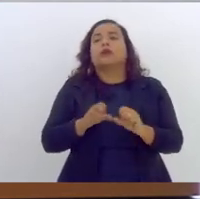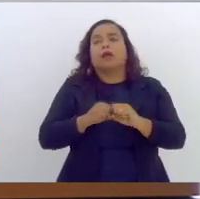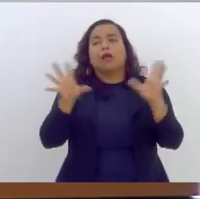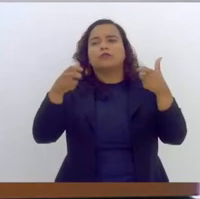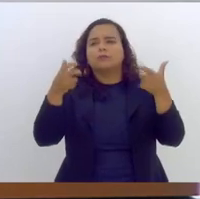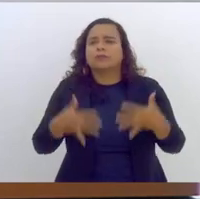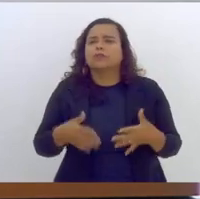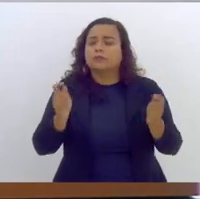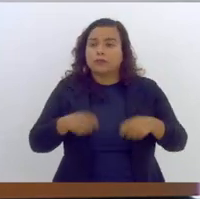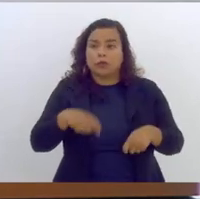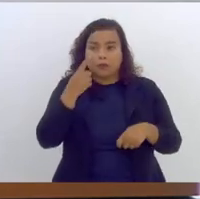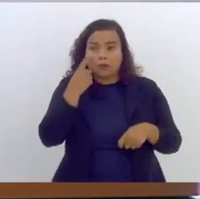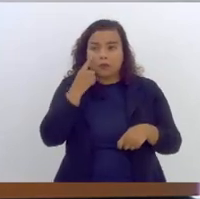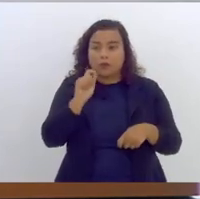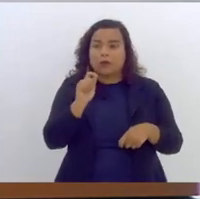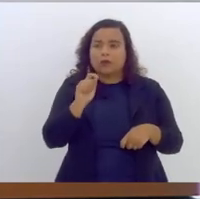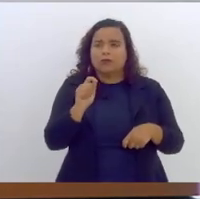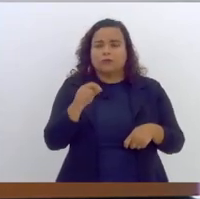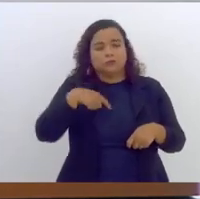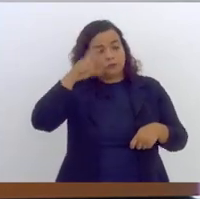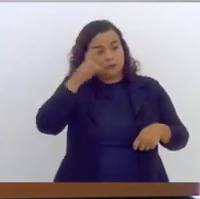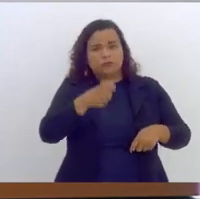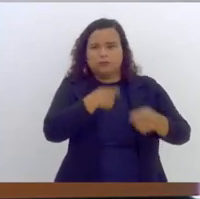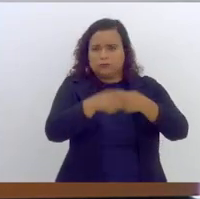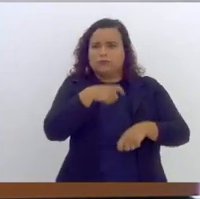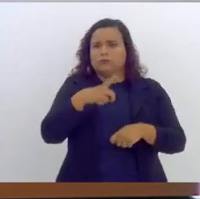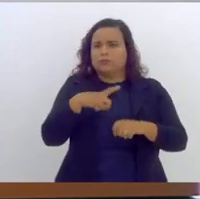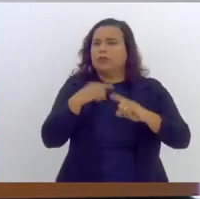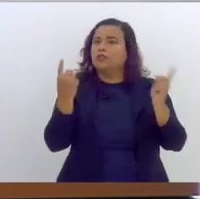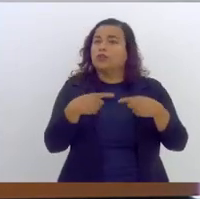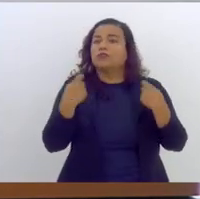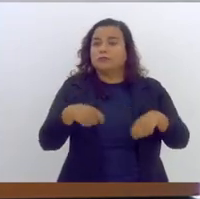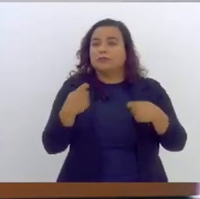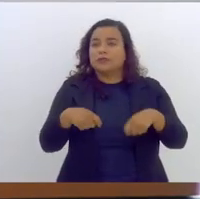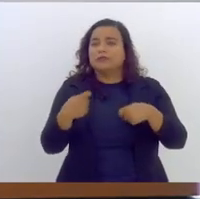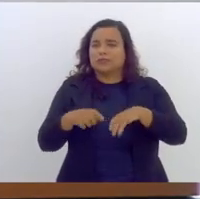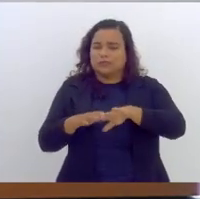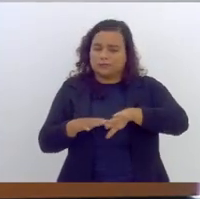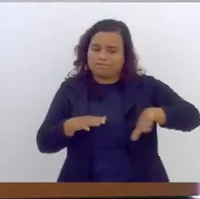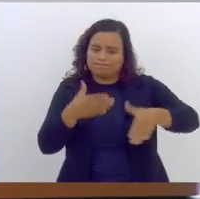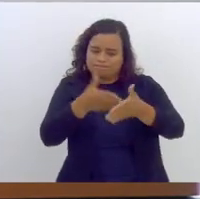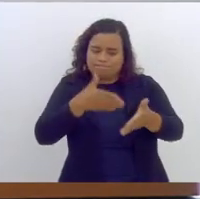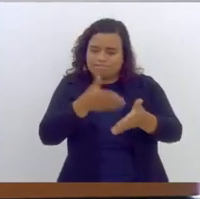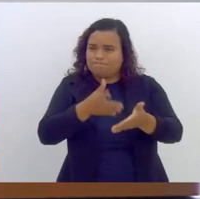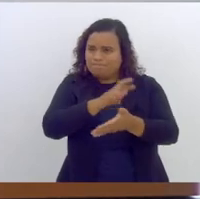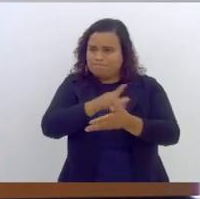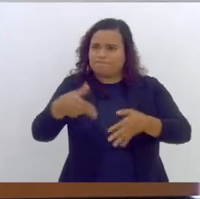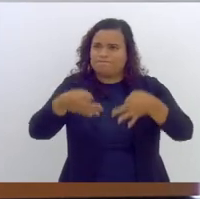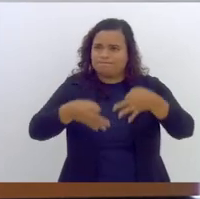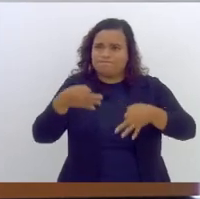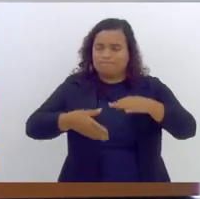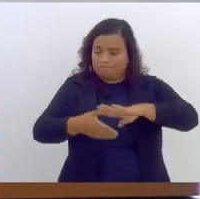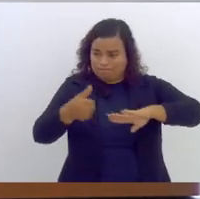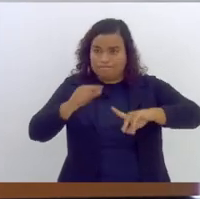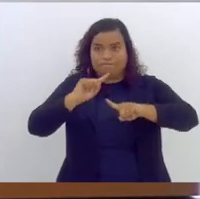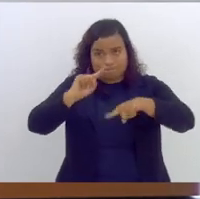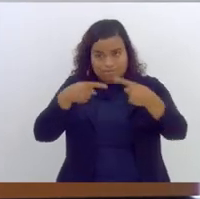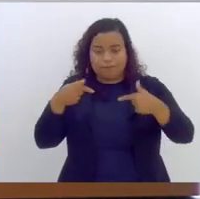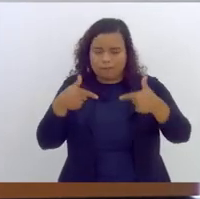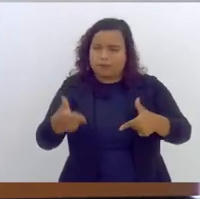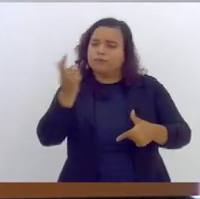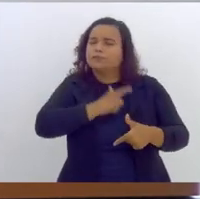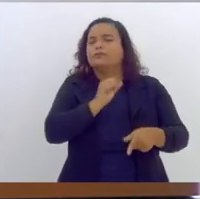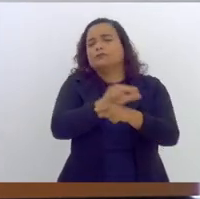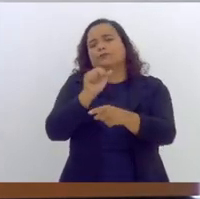que ir embora haja interesse na administração nós precisamos superar esses esses entraves jurídicos para que as medidas sejam adotadas né